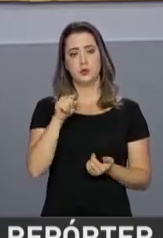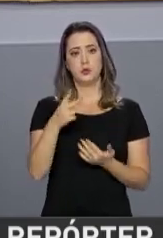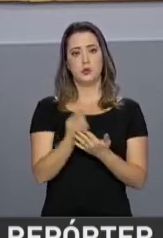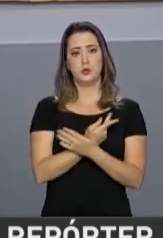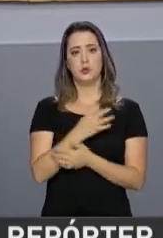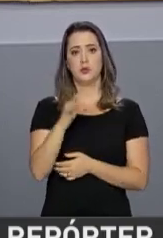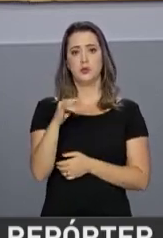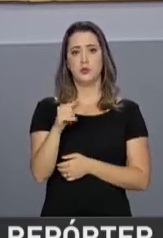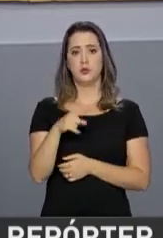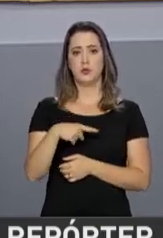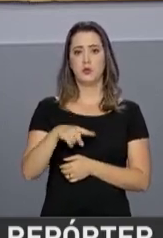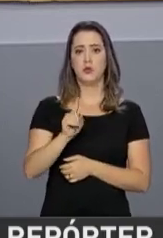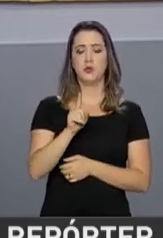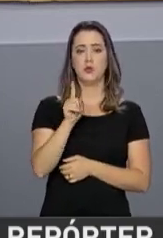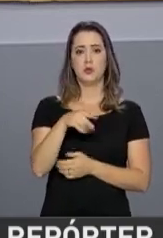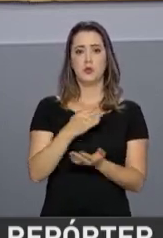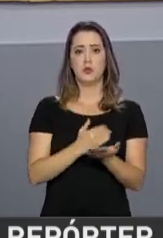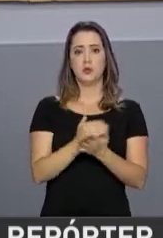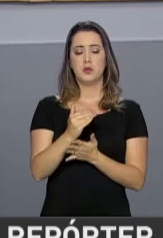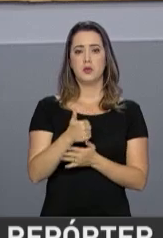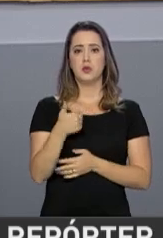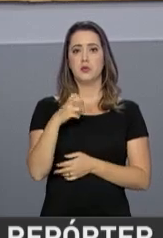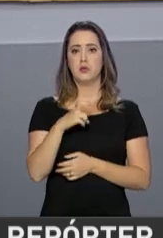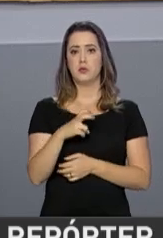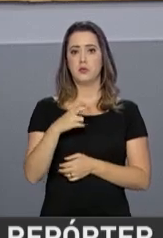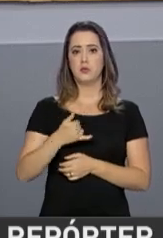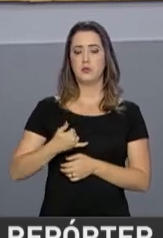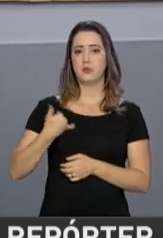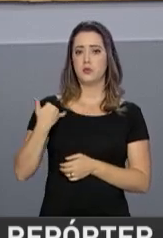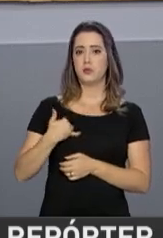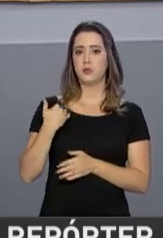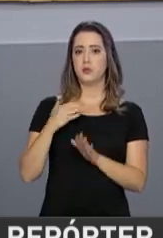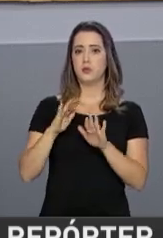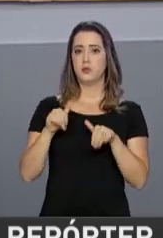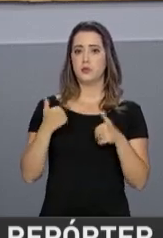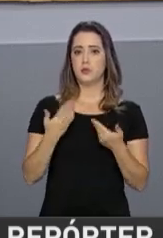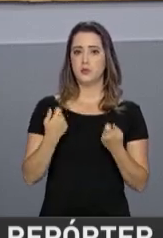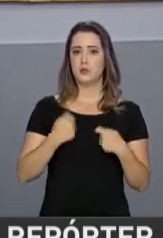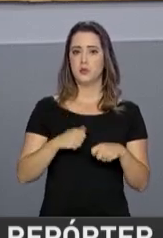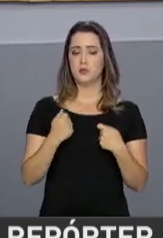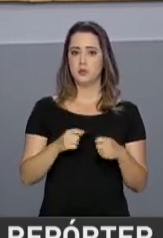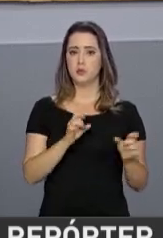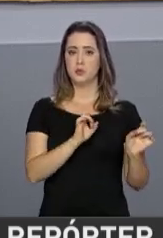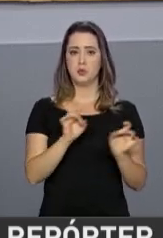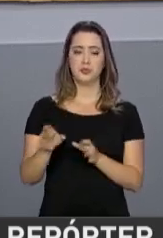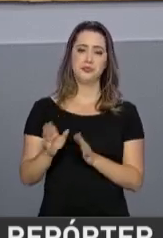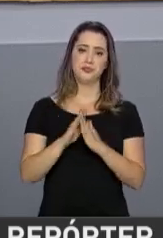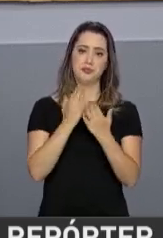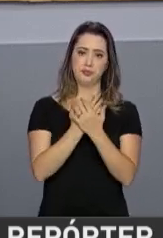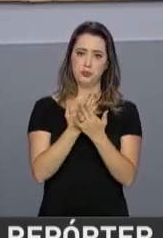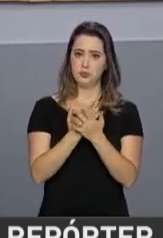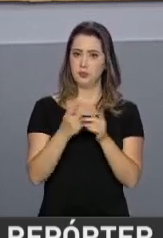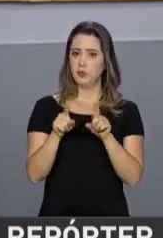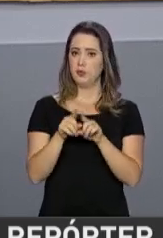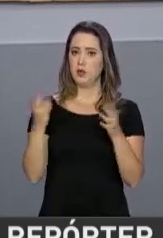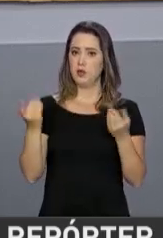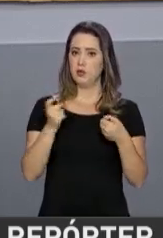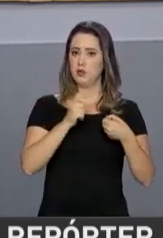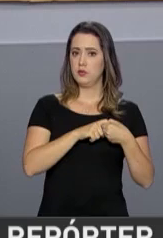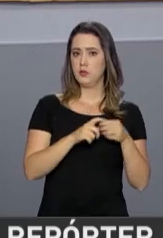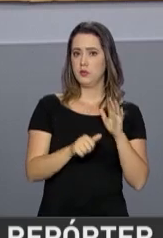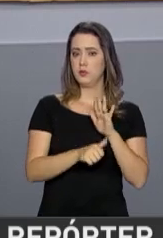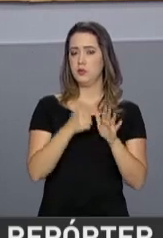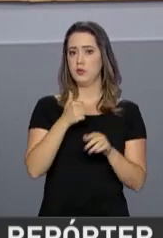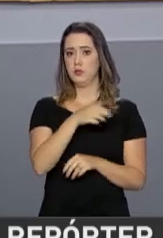foi o que aconteceu com a tainá ela começou a trabalhar aos 15 anos e por isso precisou abandonar a escola agora voltou o